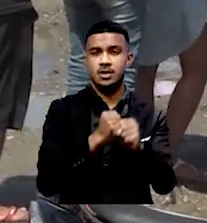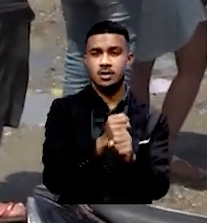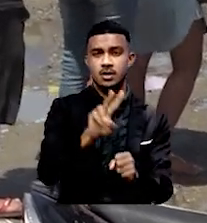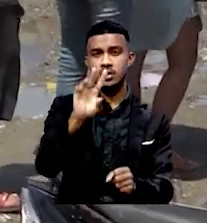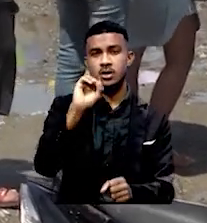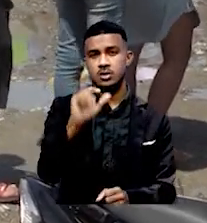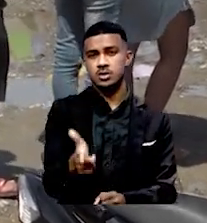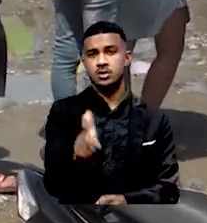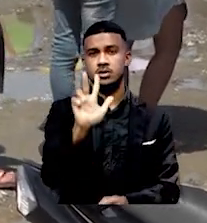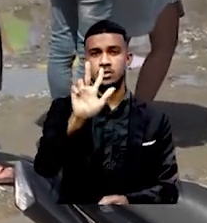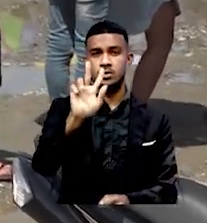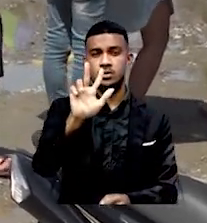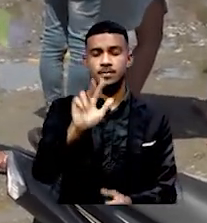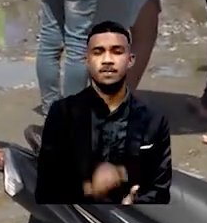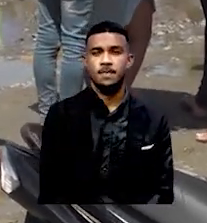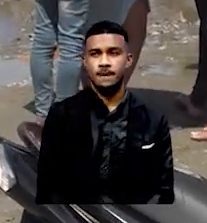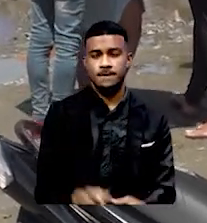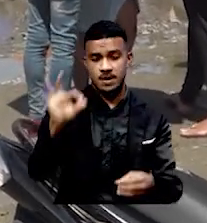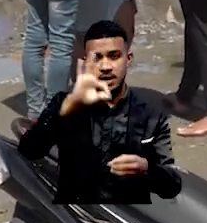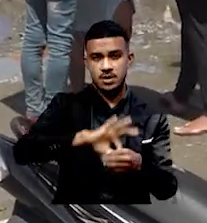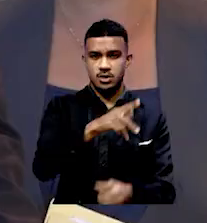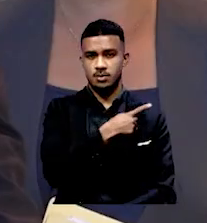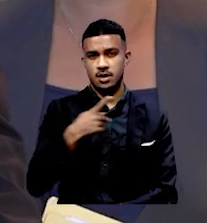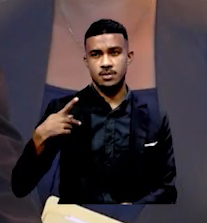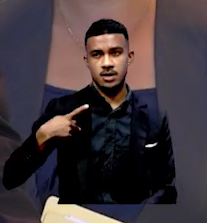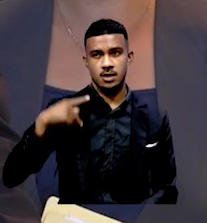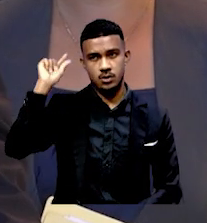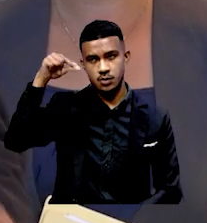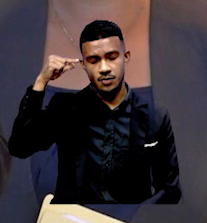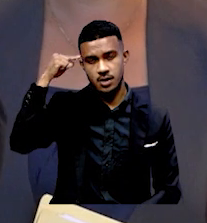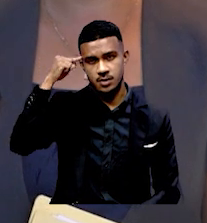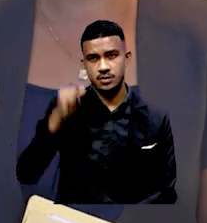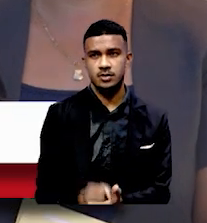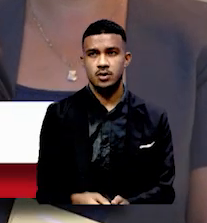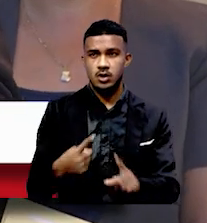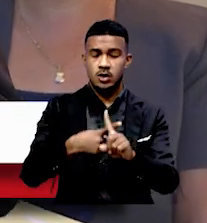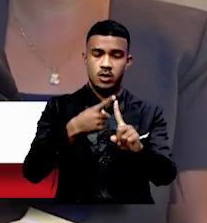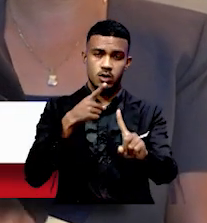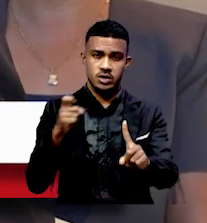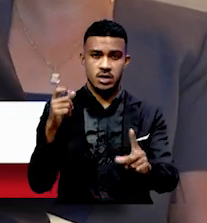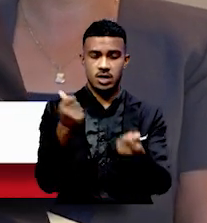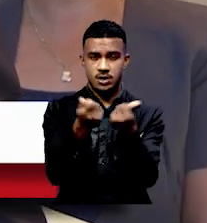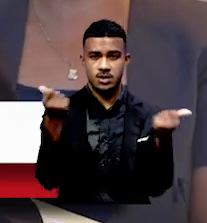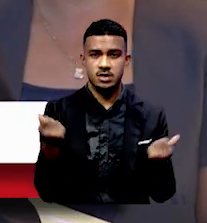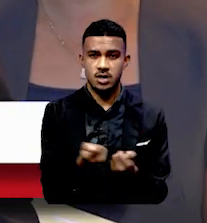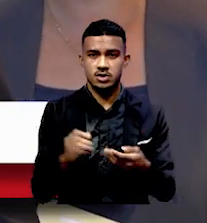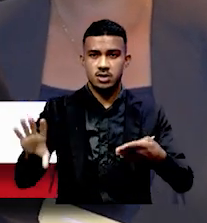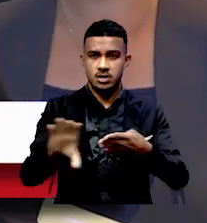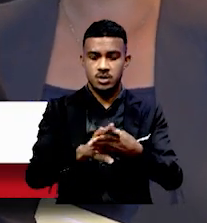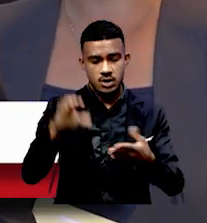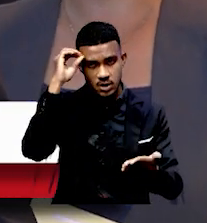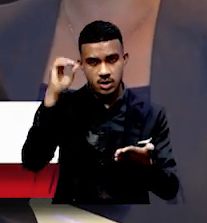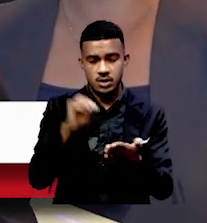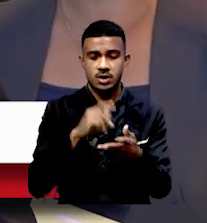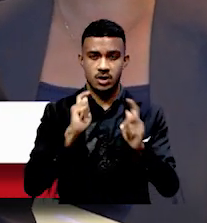Sintolo. Eleição parlamentar, governo e o senhor órgão, a Administração Eleitoral, Secretariado Técnico de